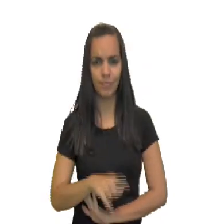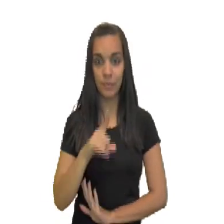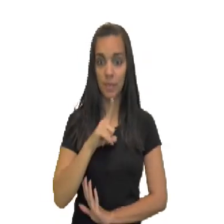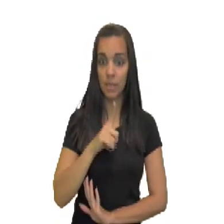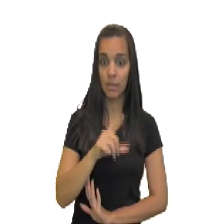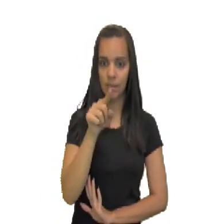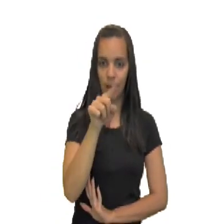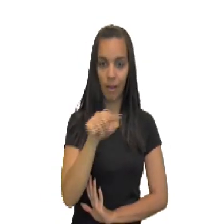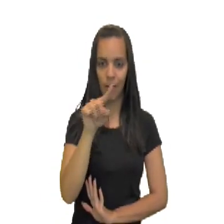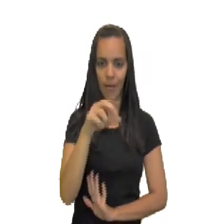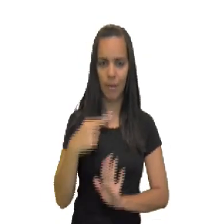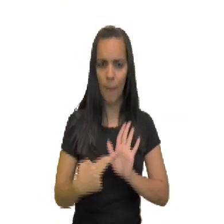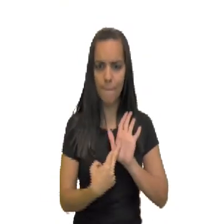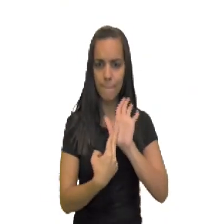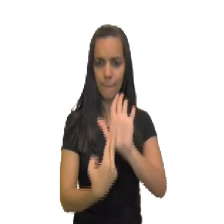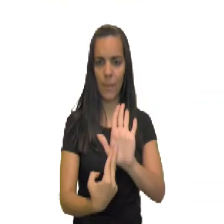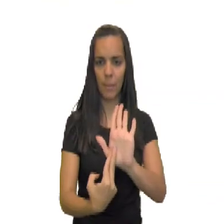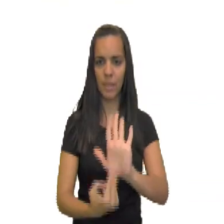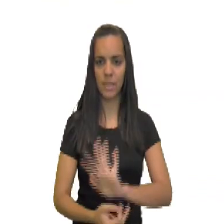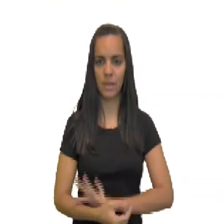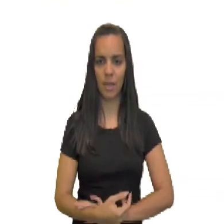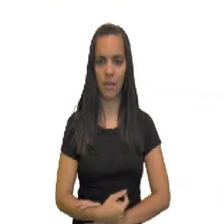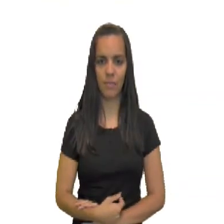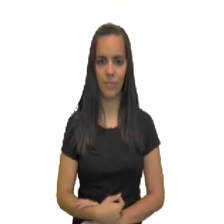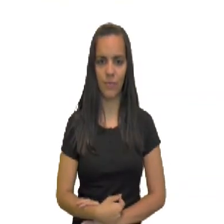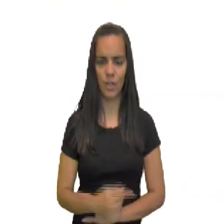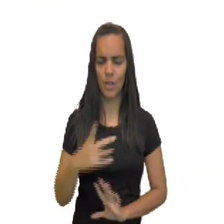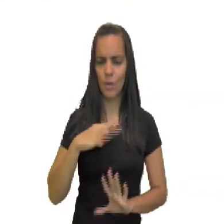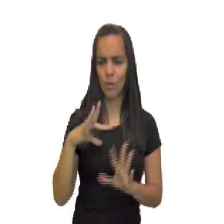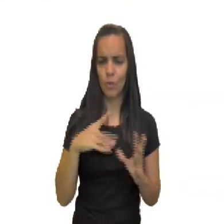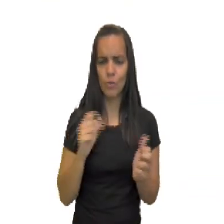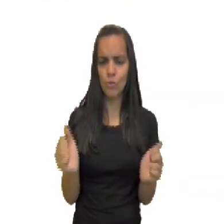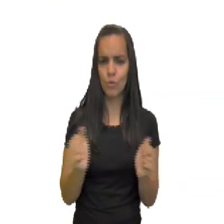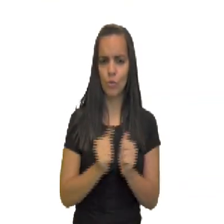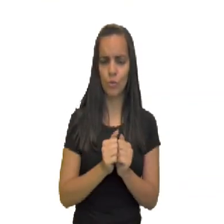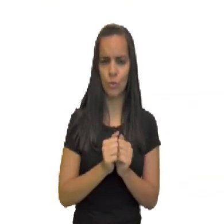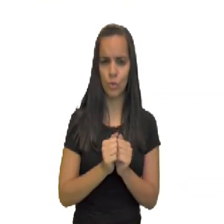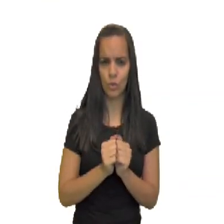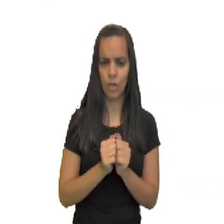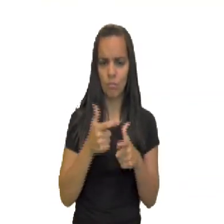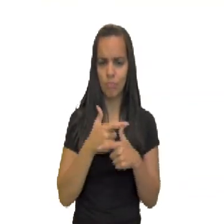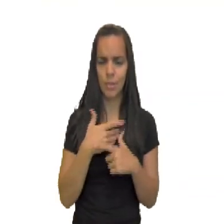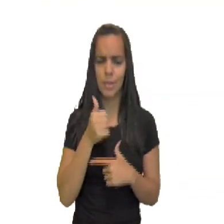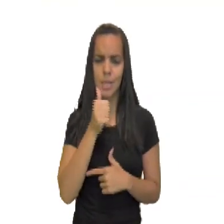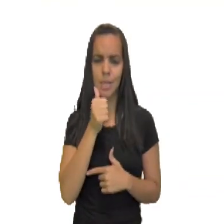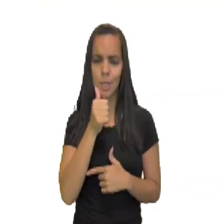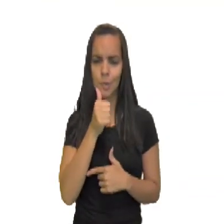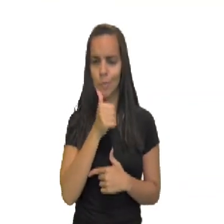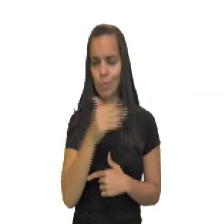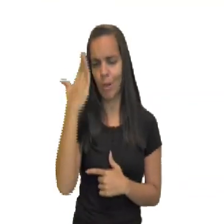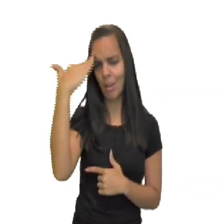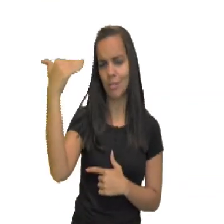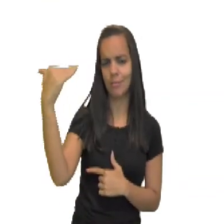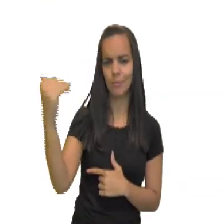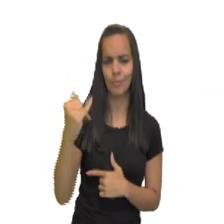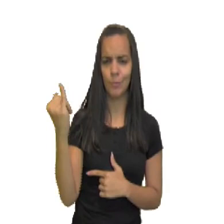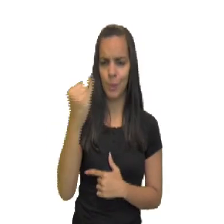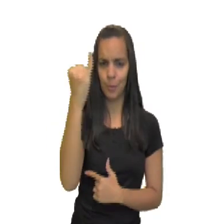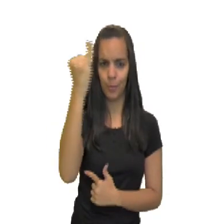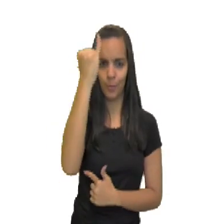aqui representado no meio dessas grandes mulheres da história